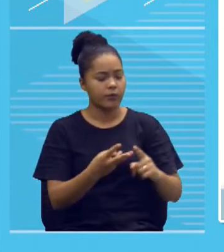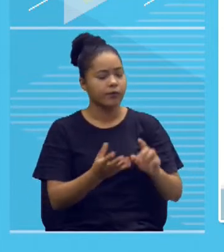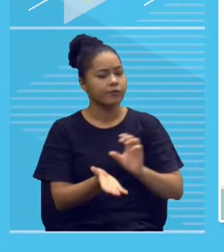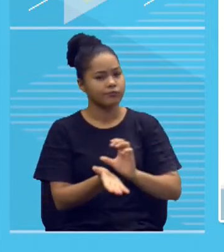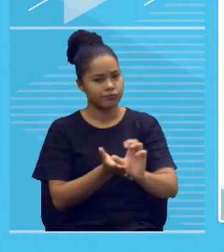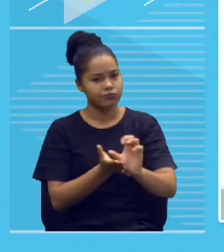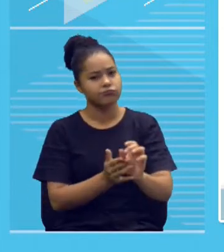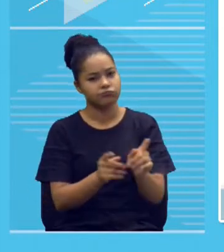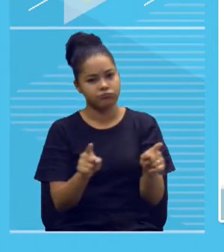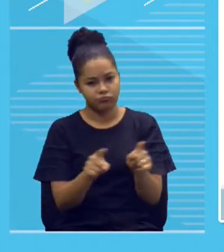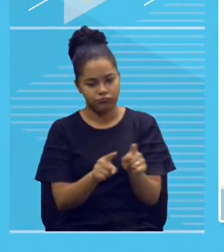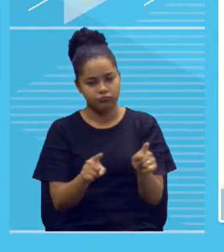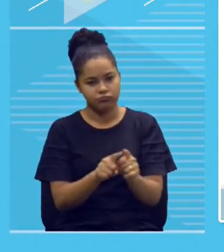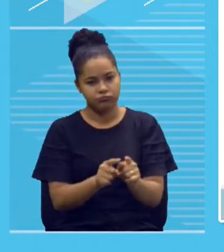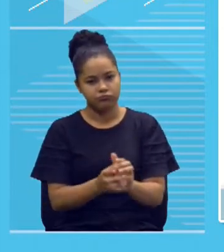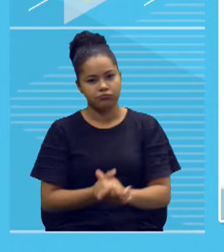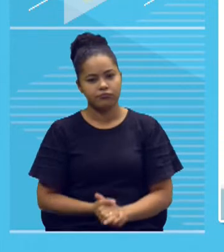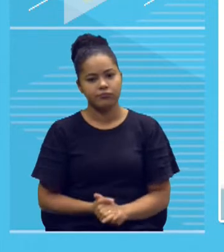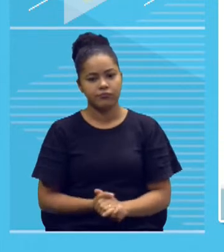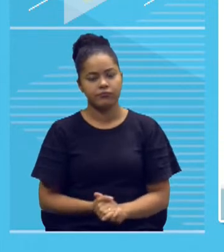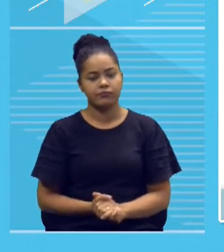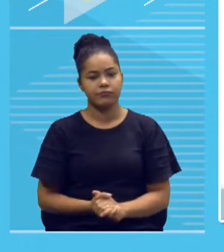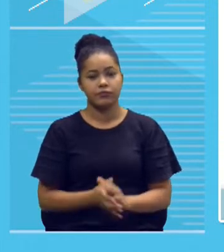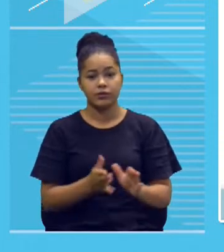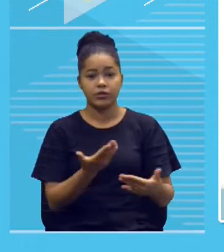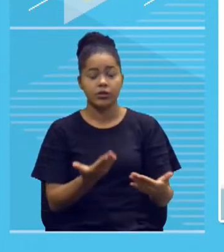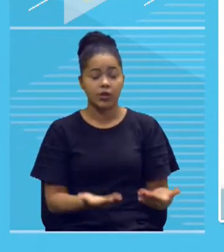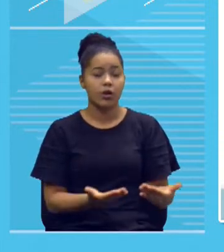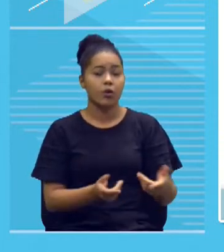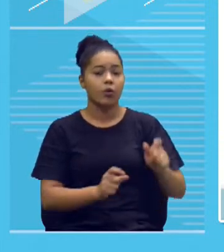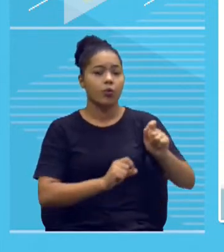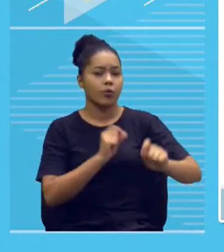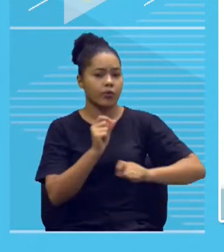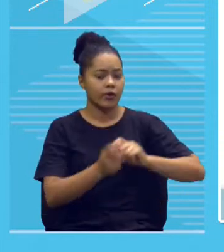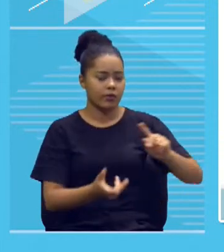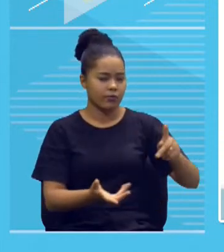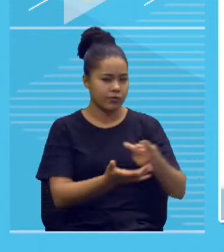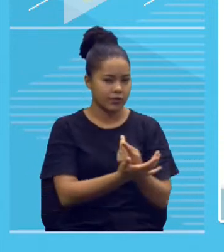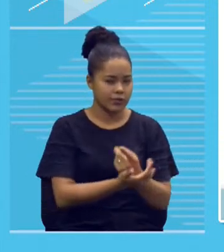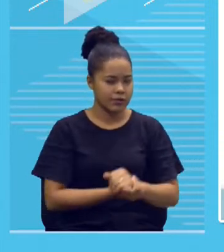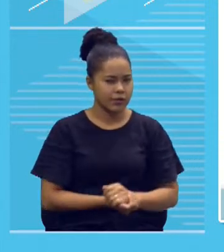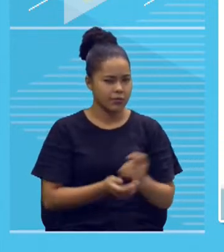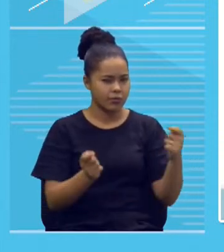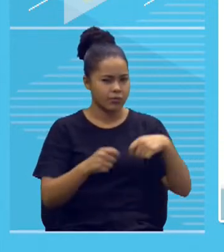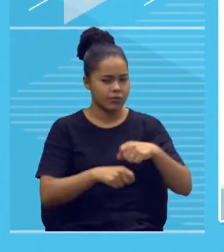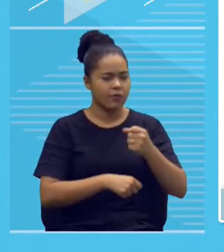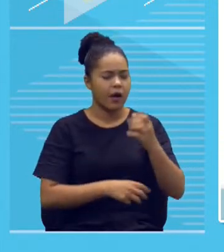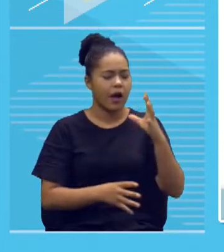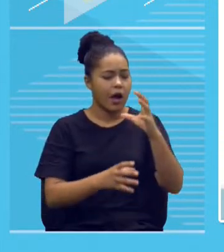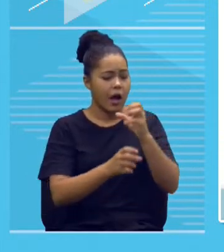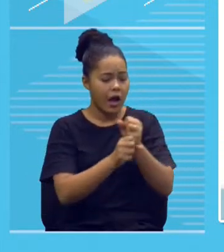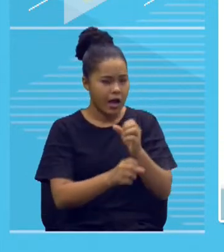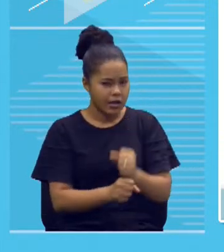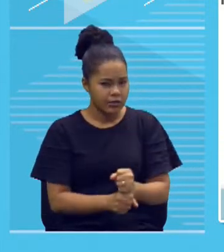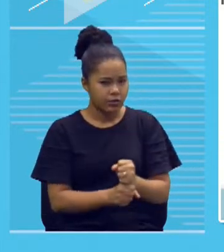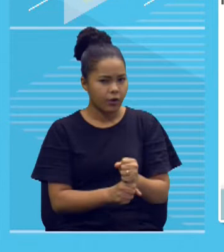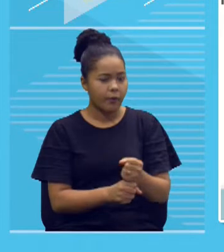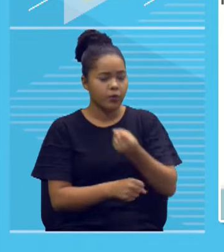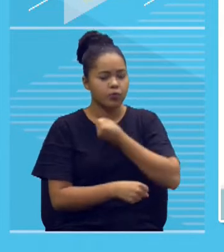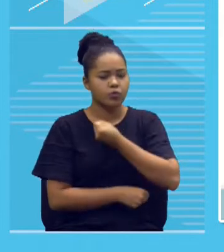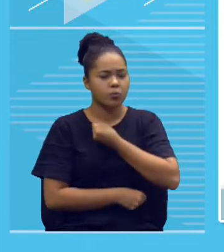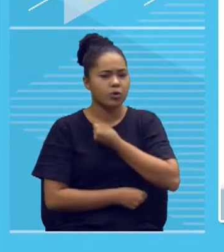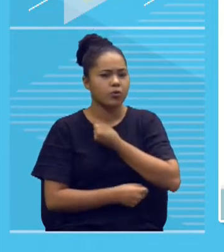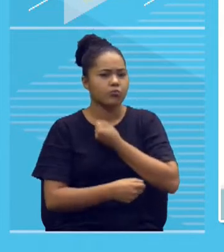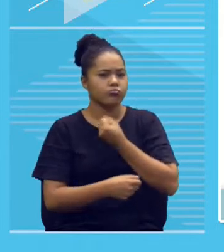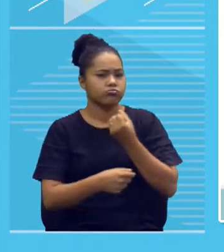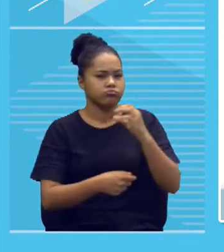vezes ele vai servir como simplificador e na questão diminuir o meu trabalho diminuir a minha conta então anotado aí a fórmula